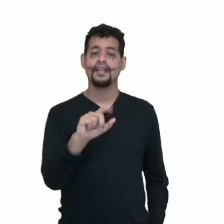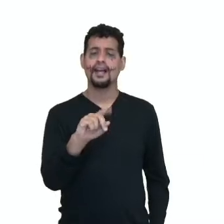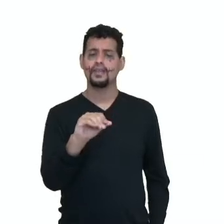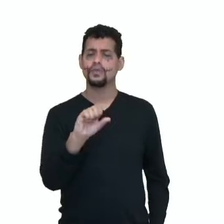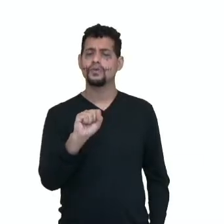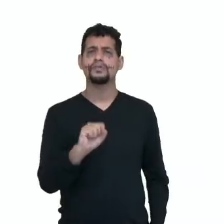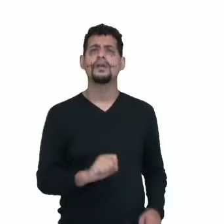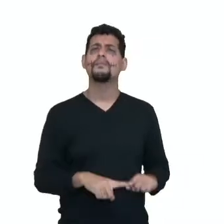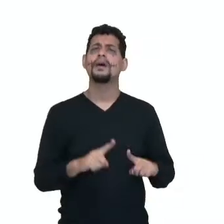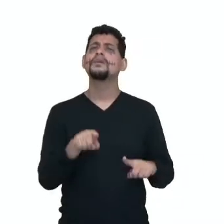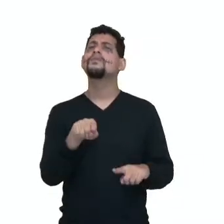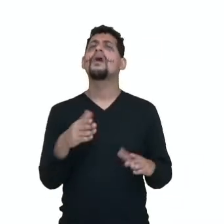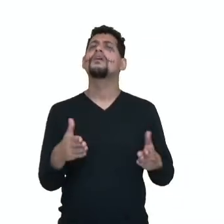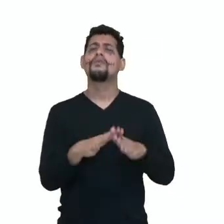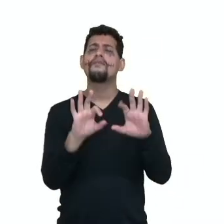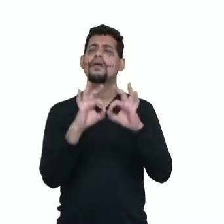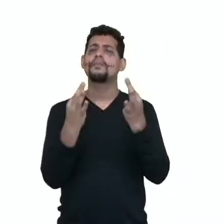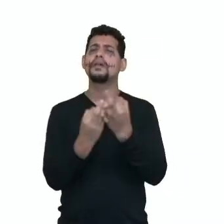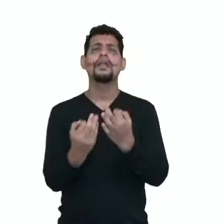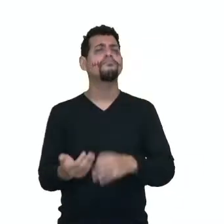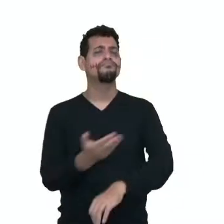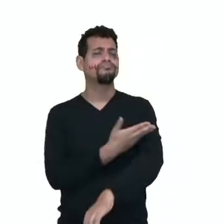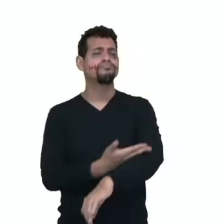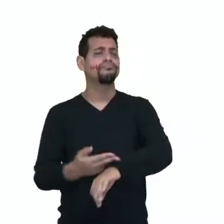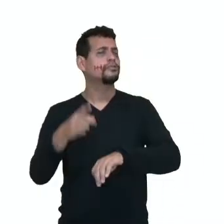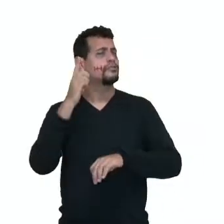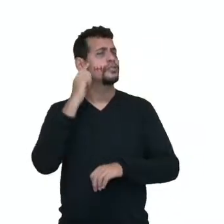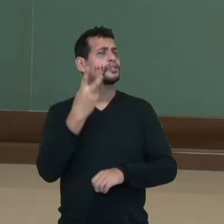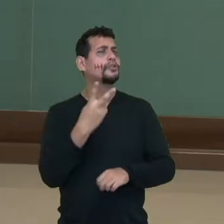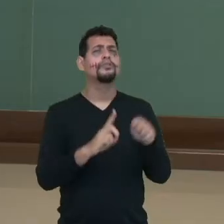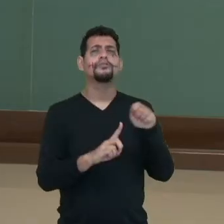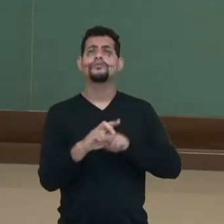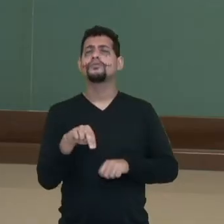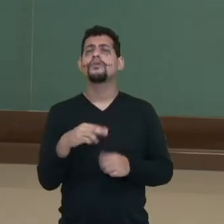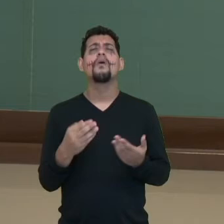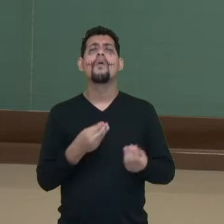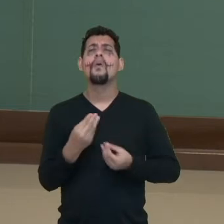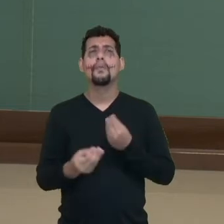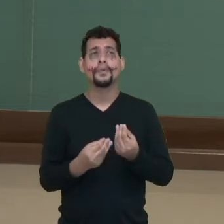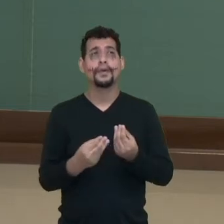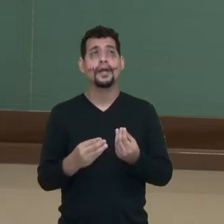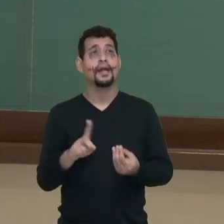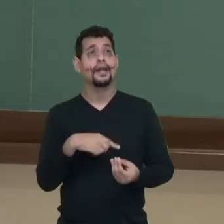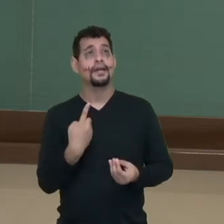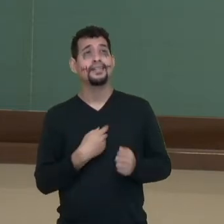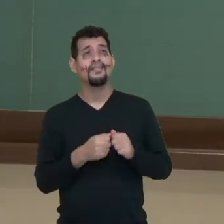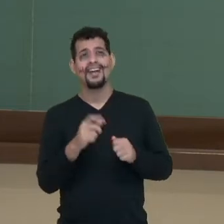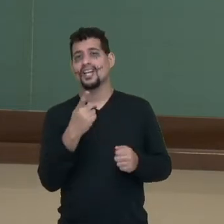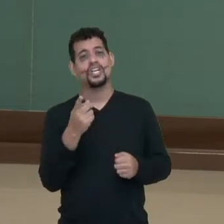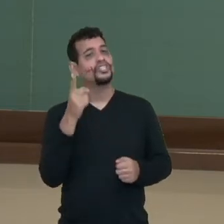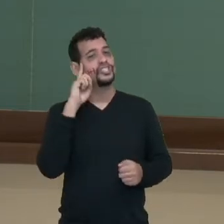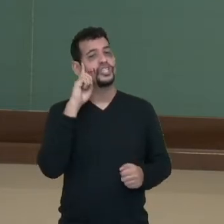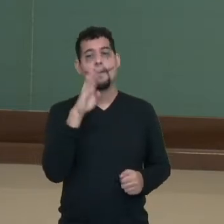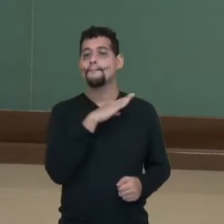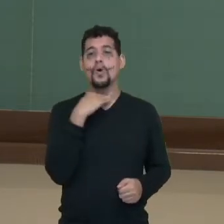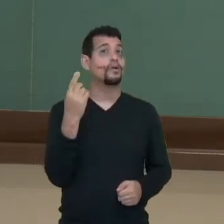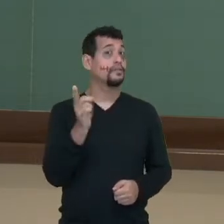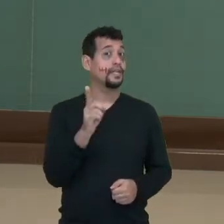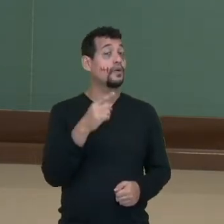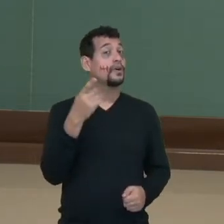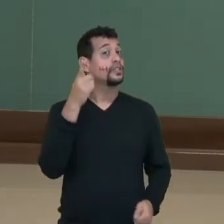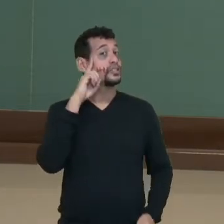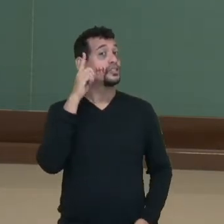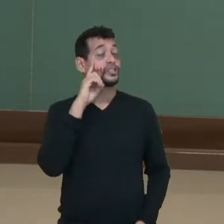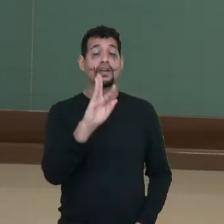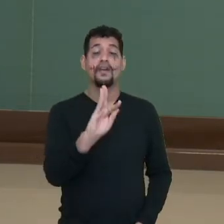são as costumbres praticadas em esse dia? Então, no Brasil, nós falamos, não é Dia dos Mortos, é o Dia dos Finados. O